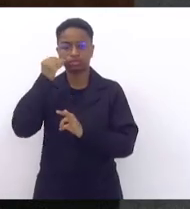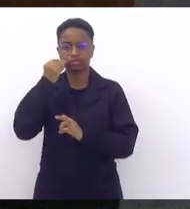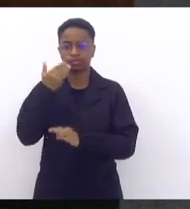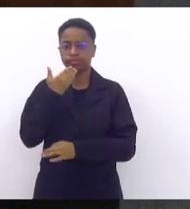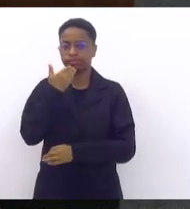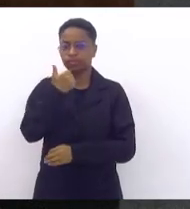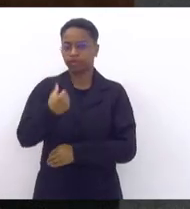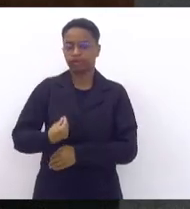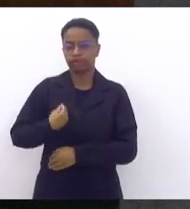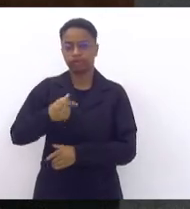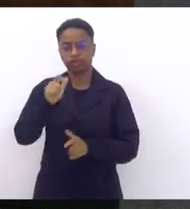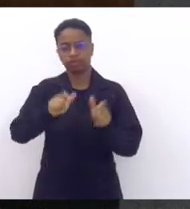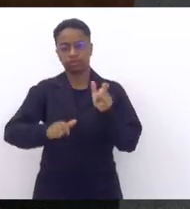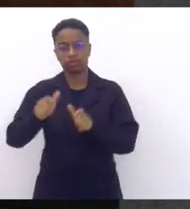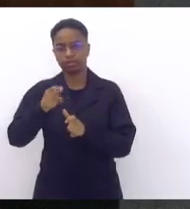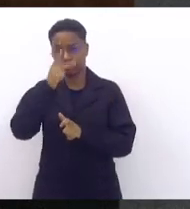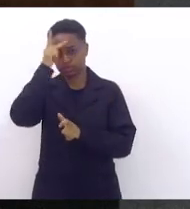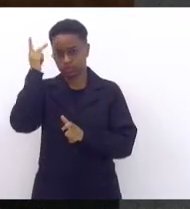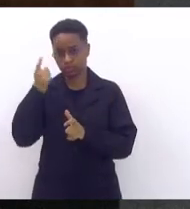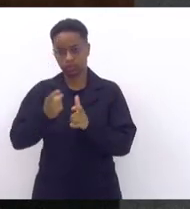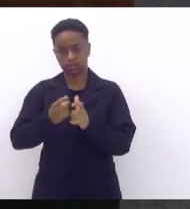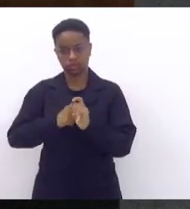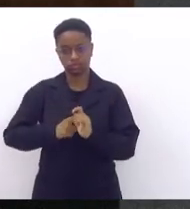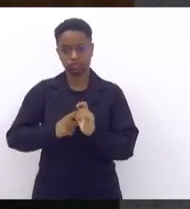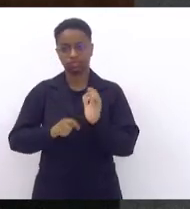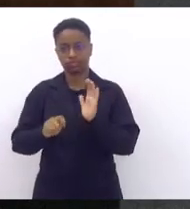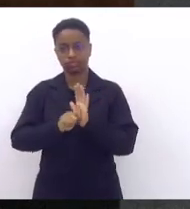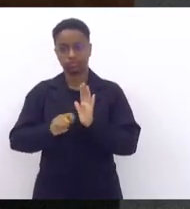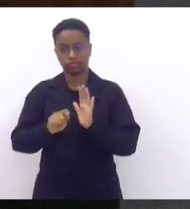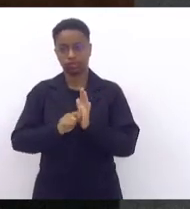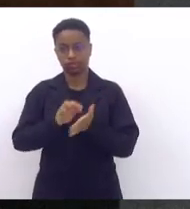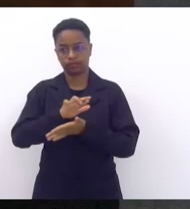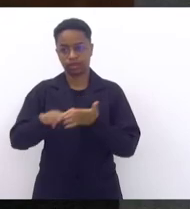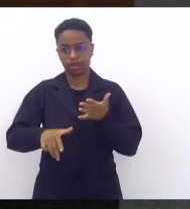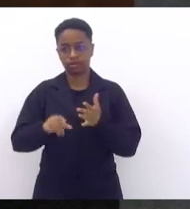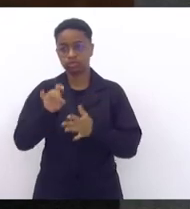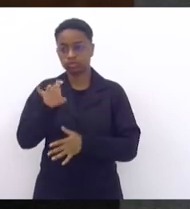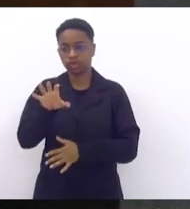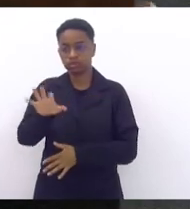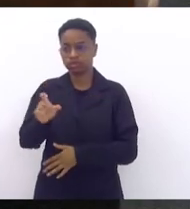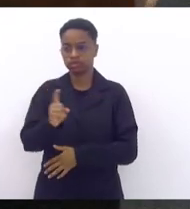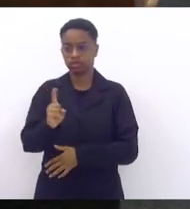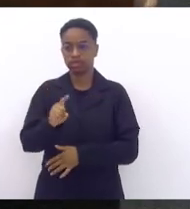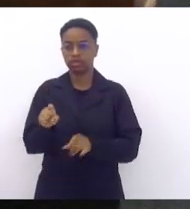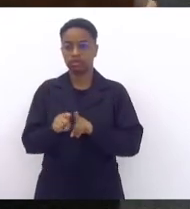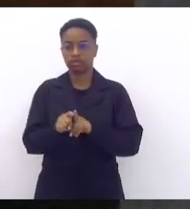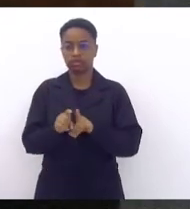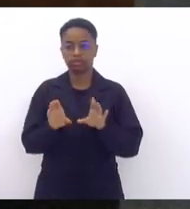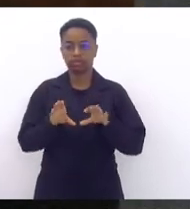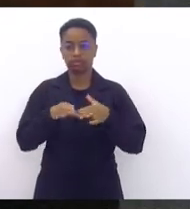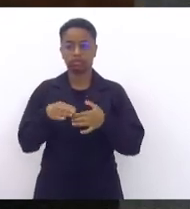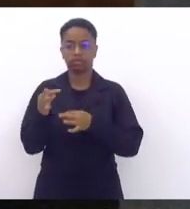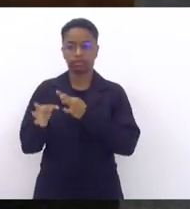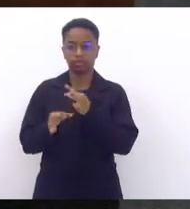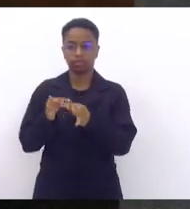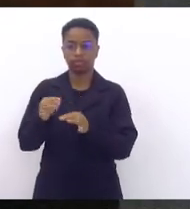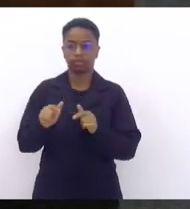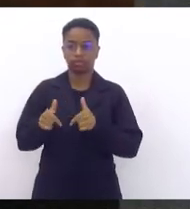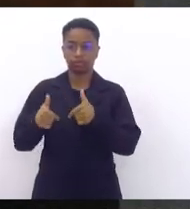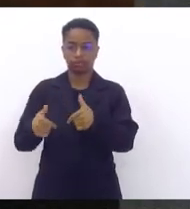pessoas com as mais diferentes dependências químicas. E não somente isso. As comunidades terapêuticas também